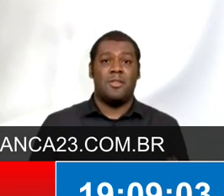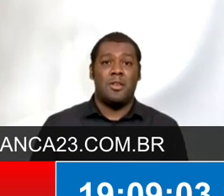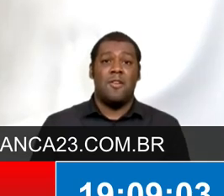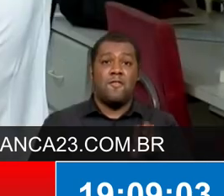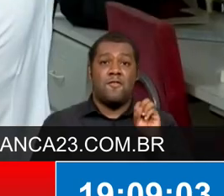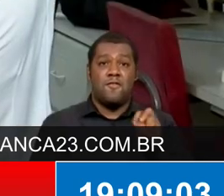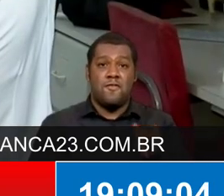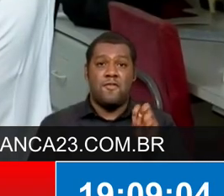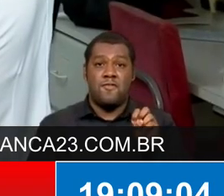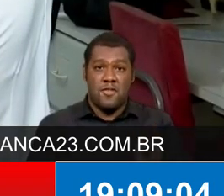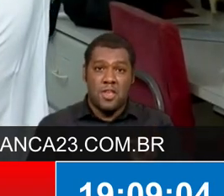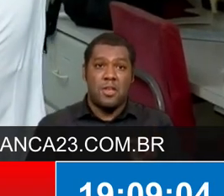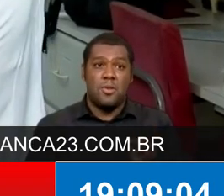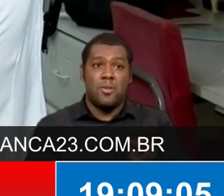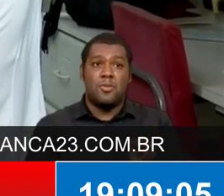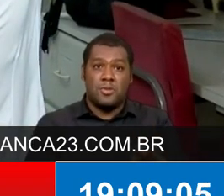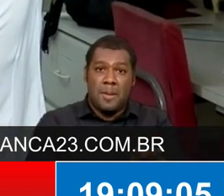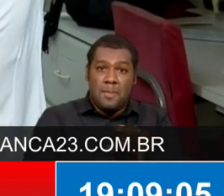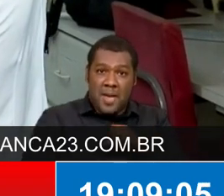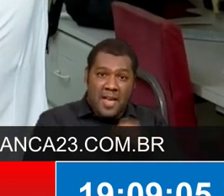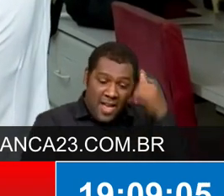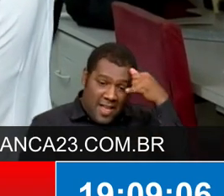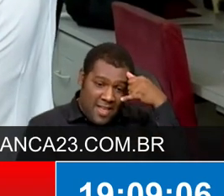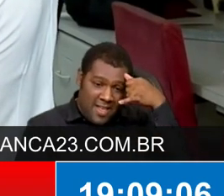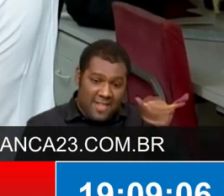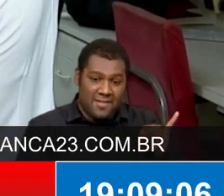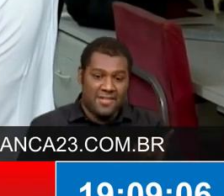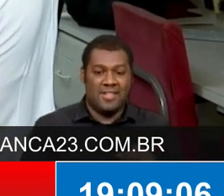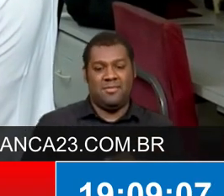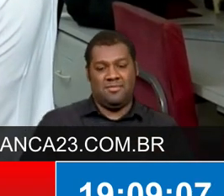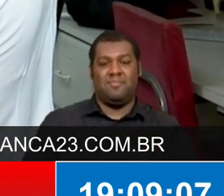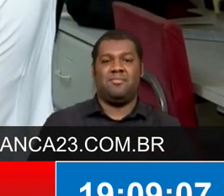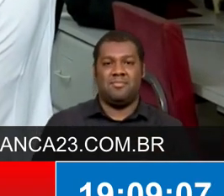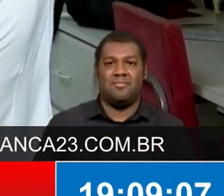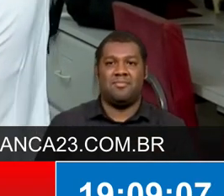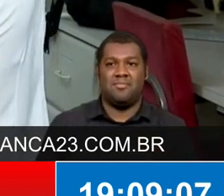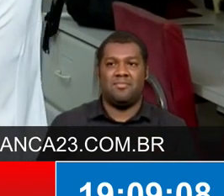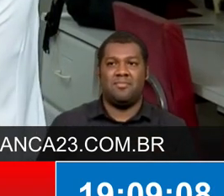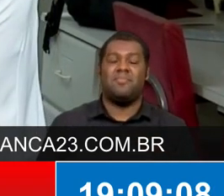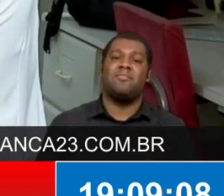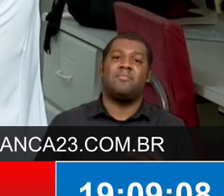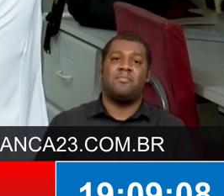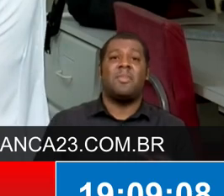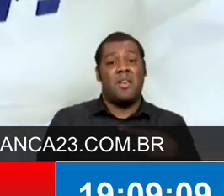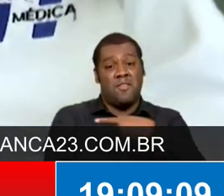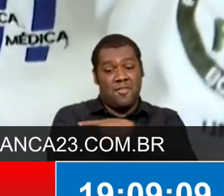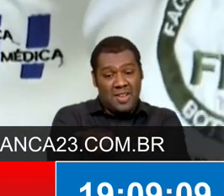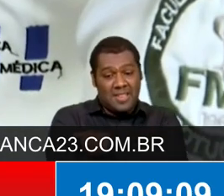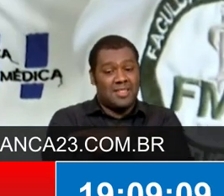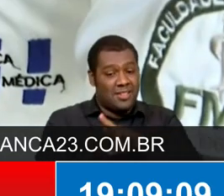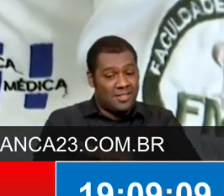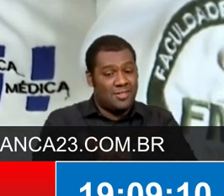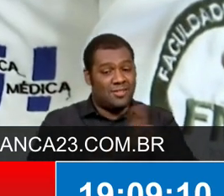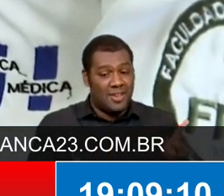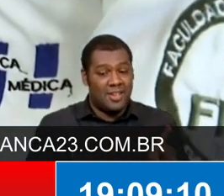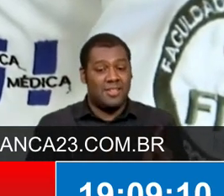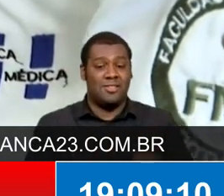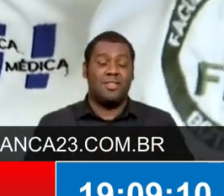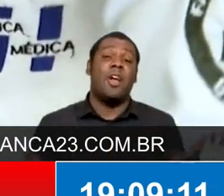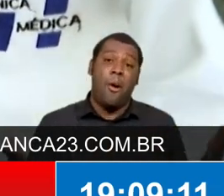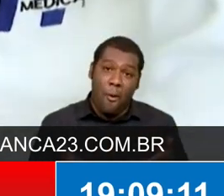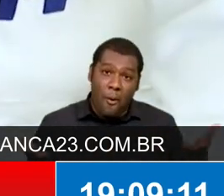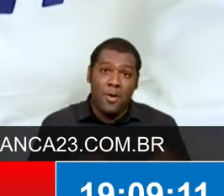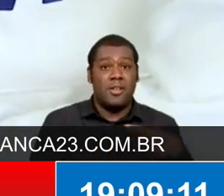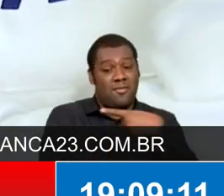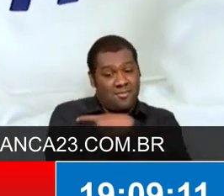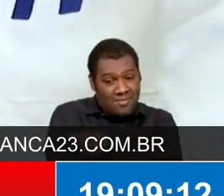de quem receber a vacina nasal será menor que a de quem receber a vacina intramuscular, aquela que vem sendo aplicada